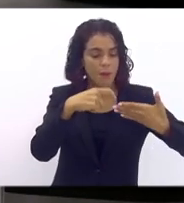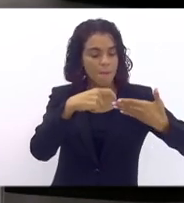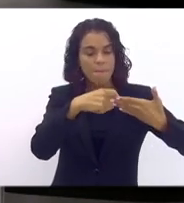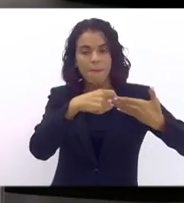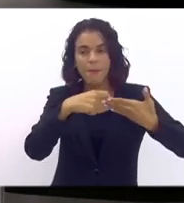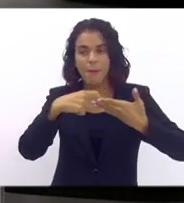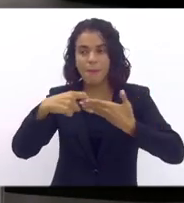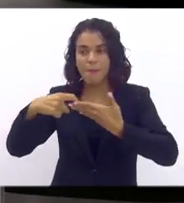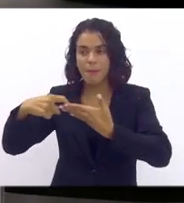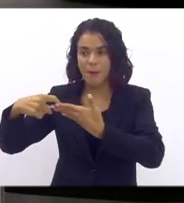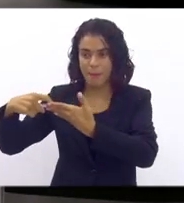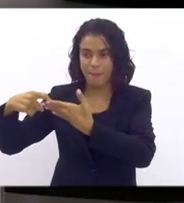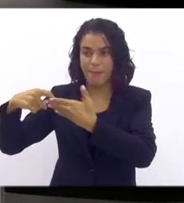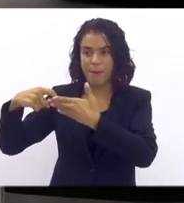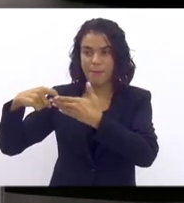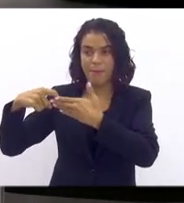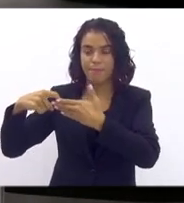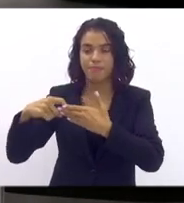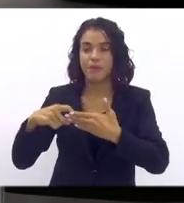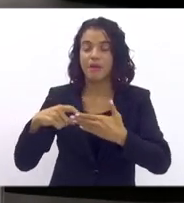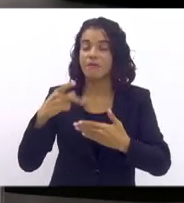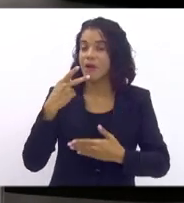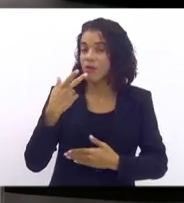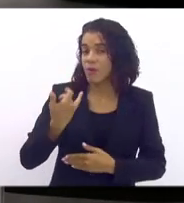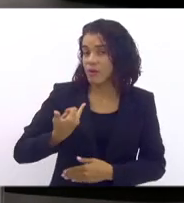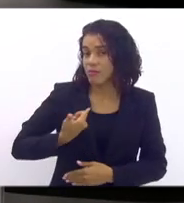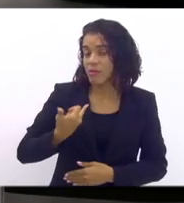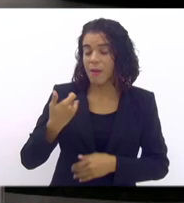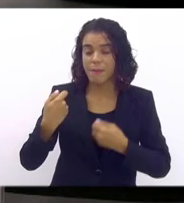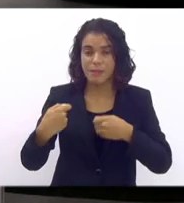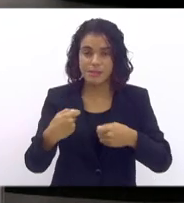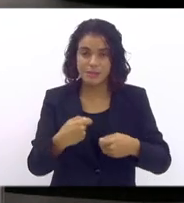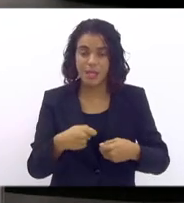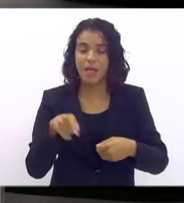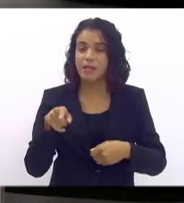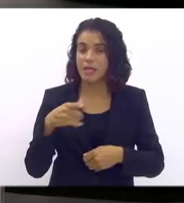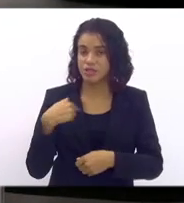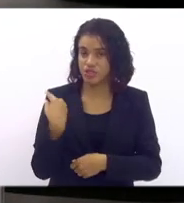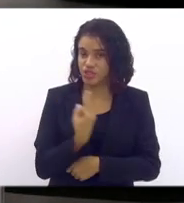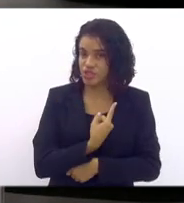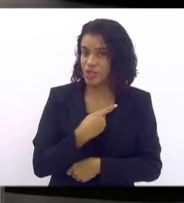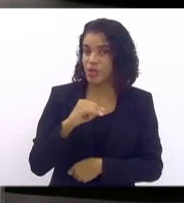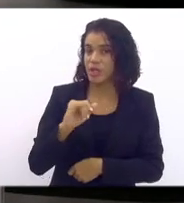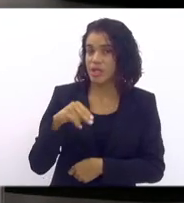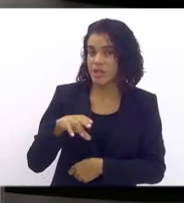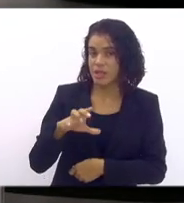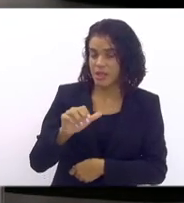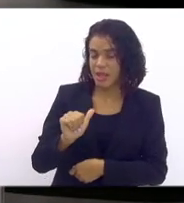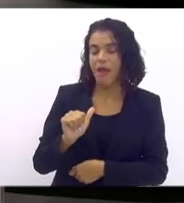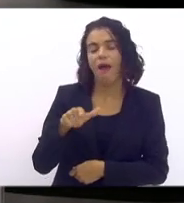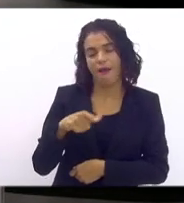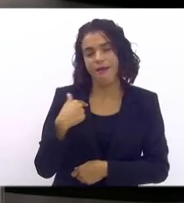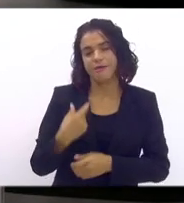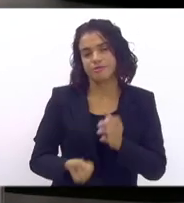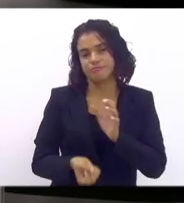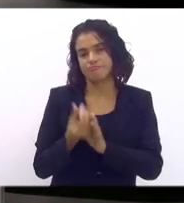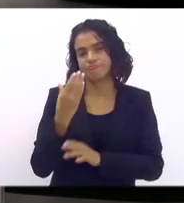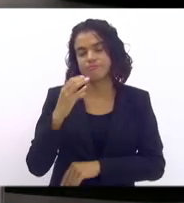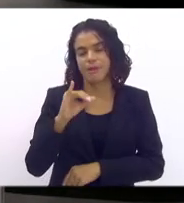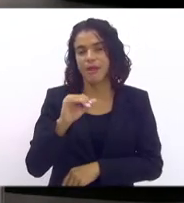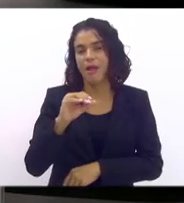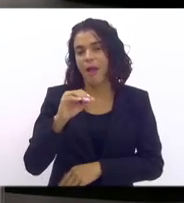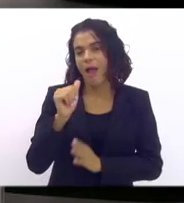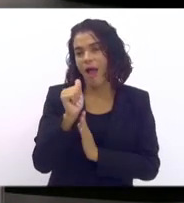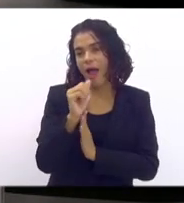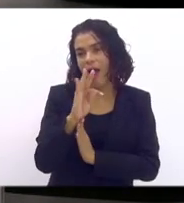feita até na Casa Civil eles falaram olha vamos precisar do Inea disso disso e disso aí nessa ata que a gente se algum compromisso de emitir eventuais